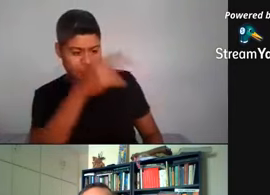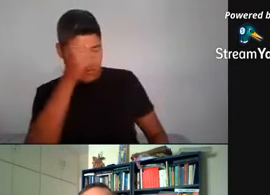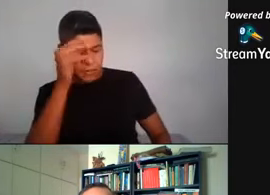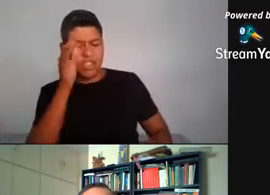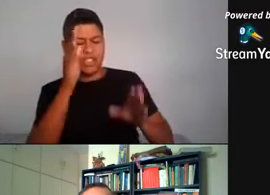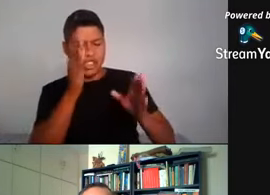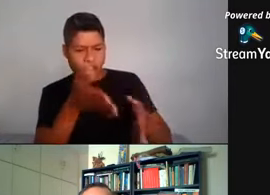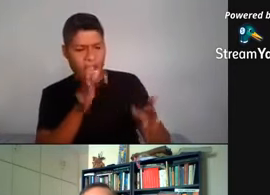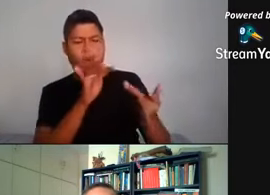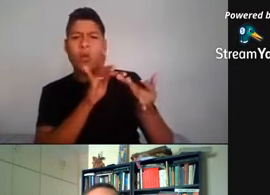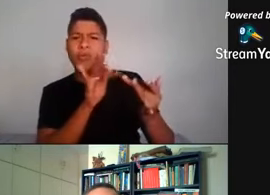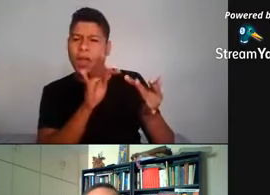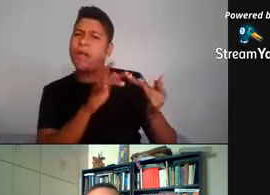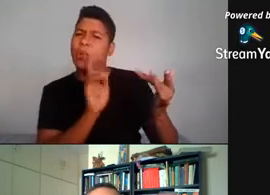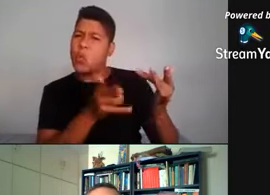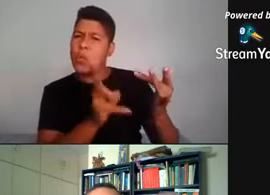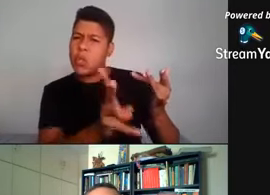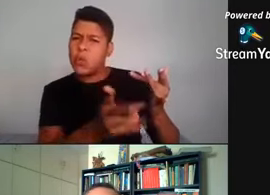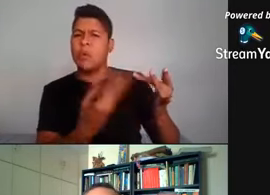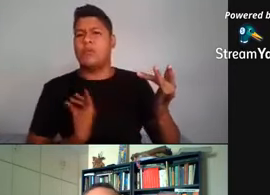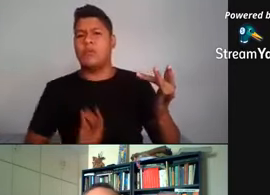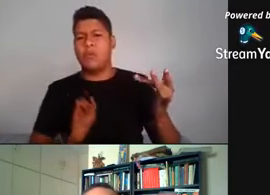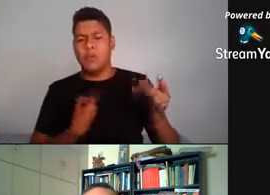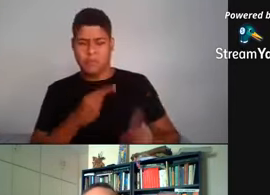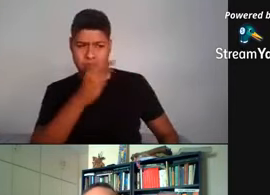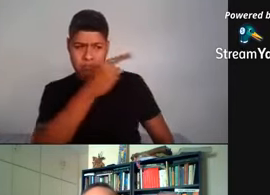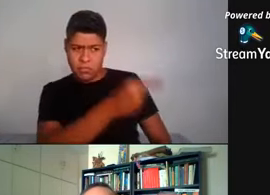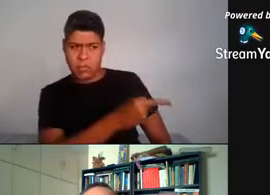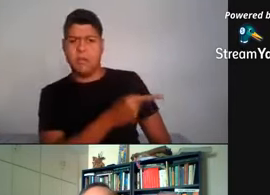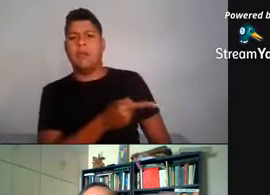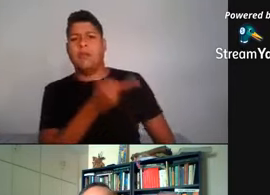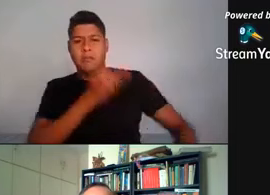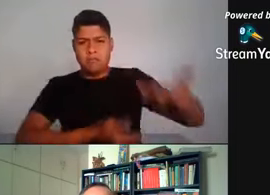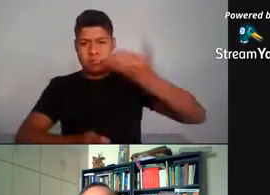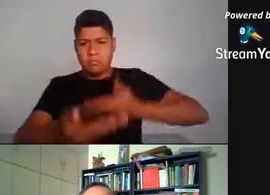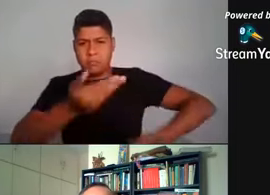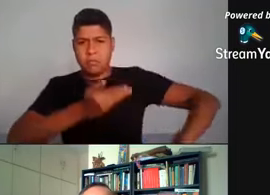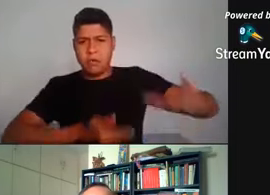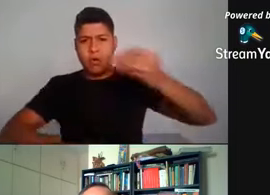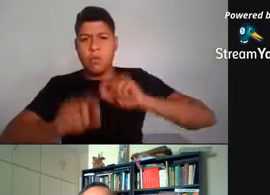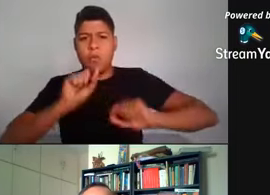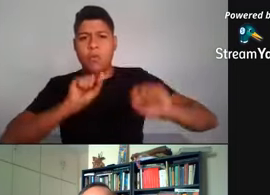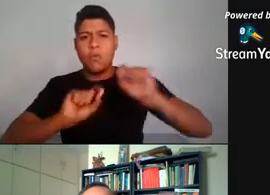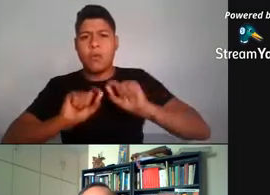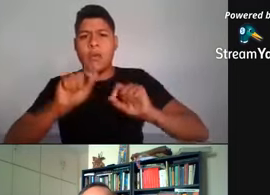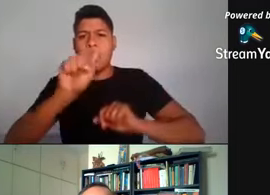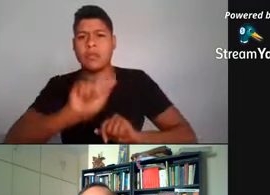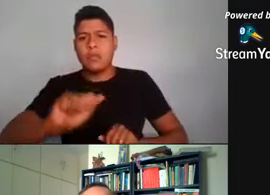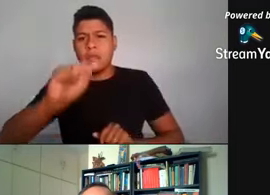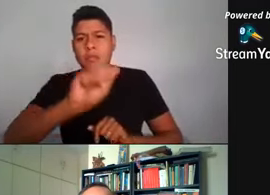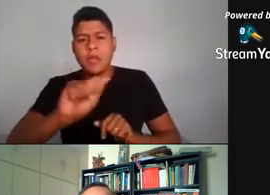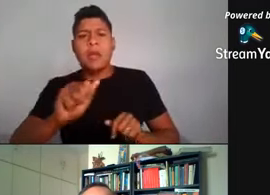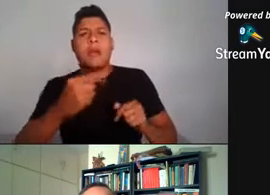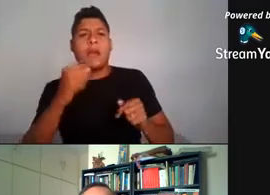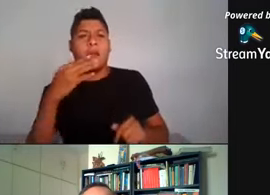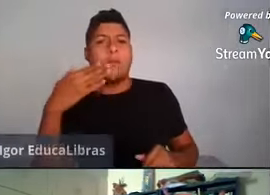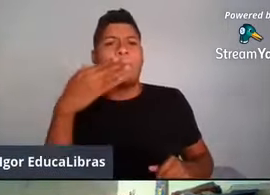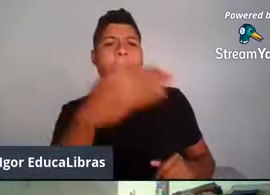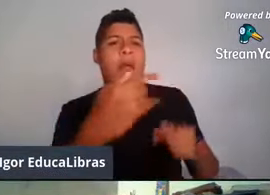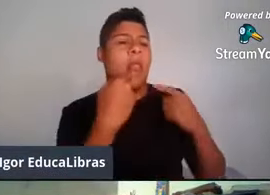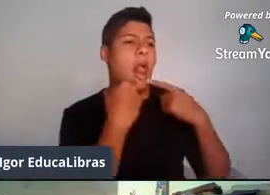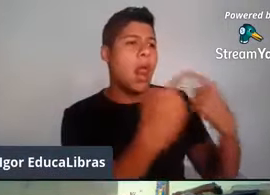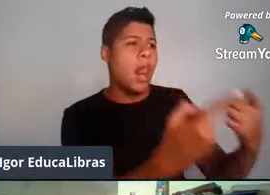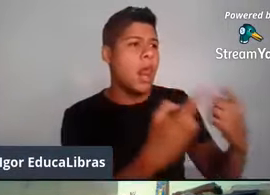com o Tuca, e ele foi lá, ele integrava uma associação e foi lá reclamar a respeito da